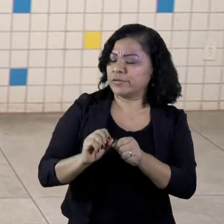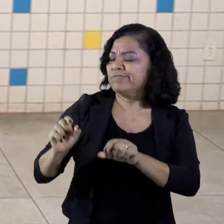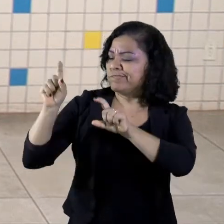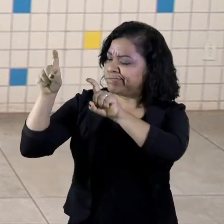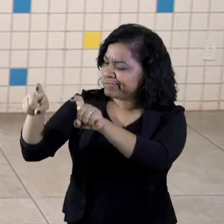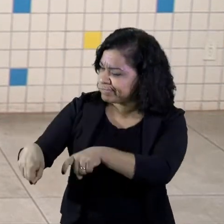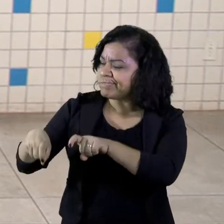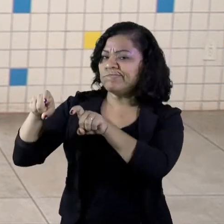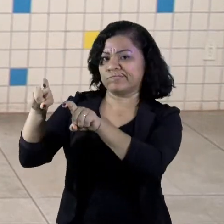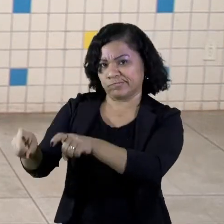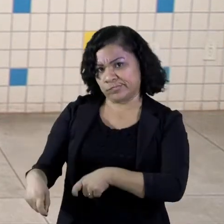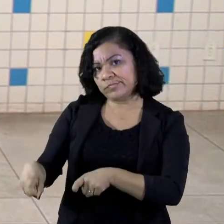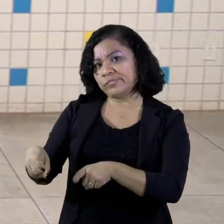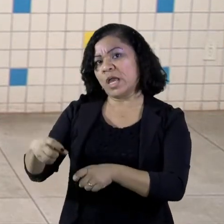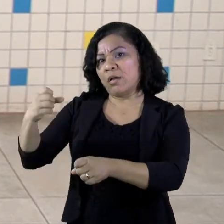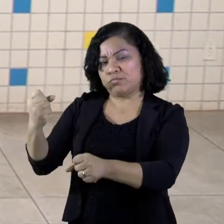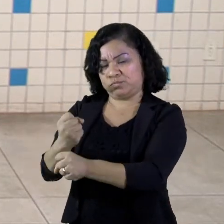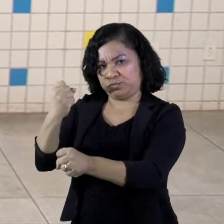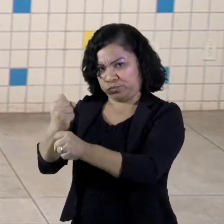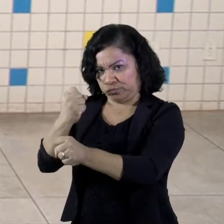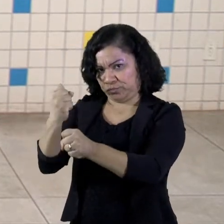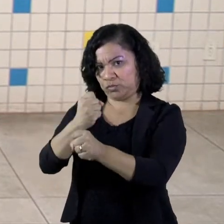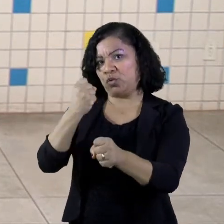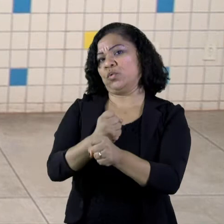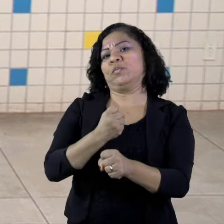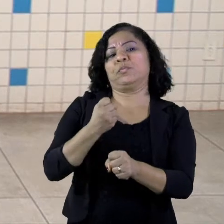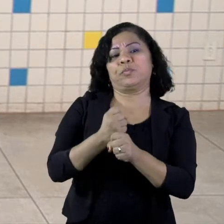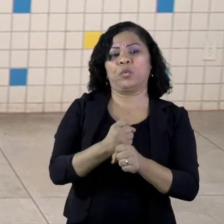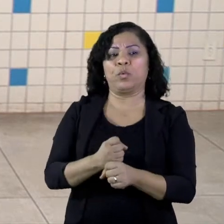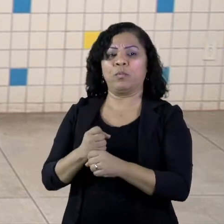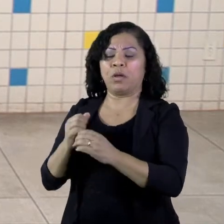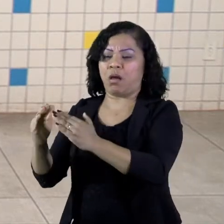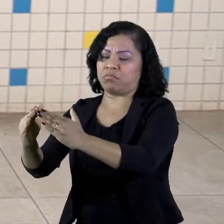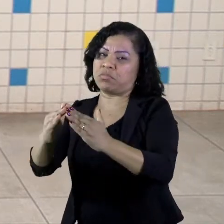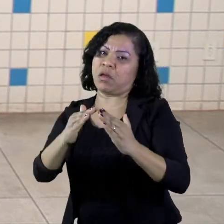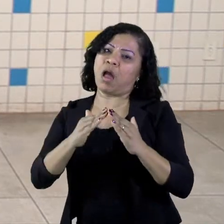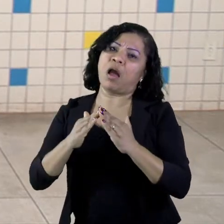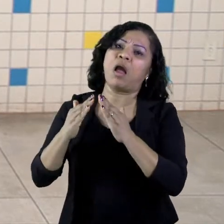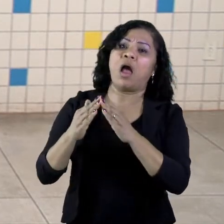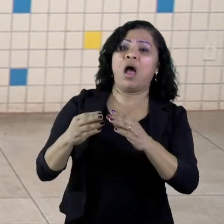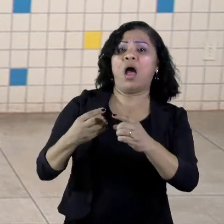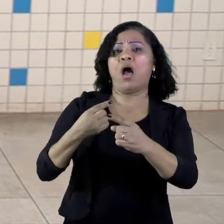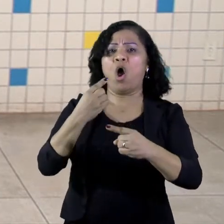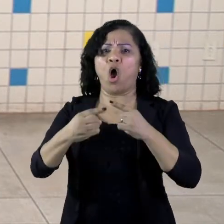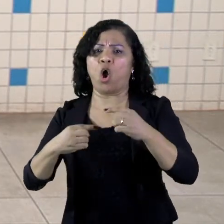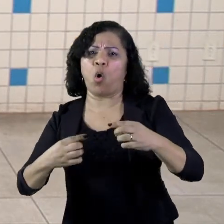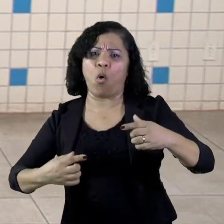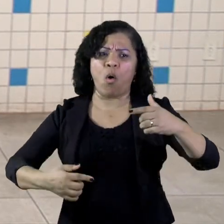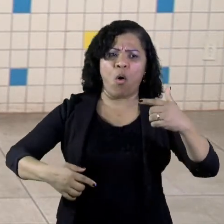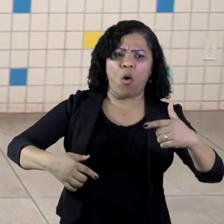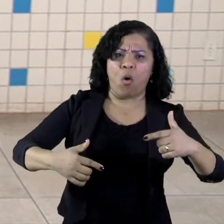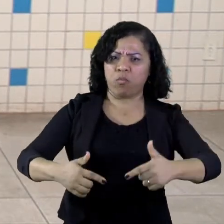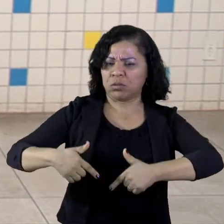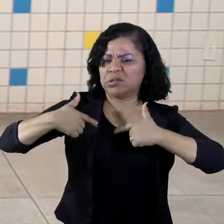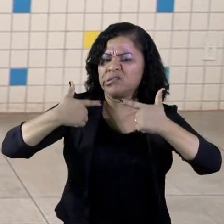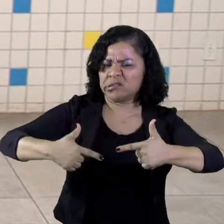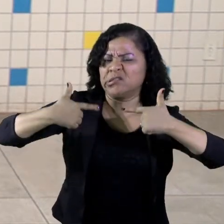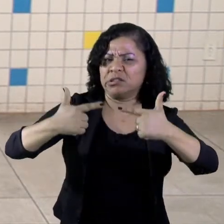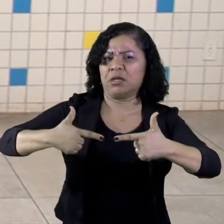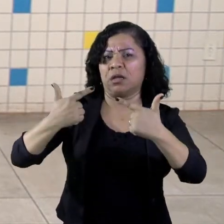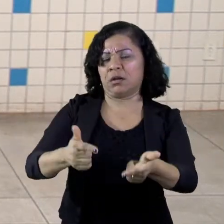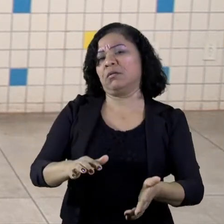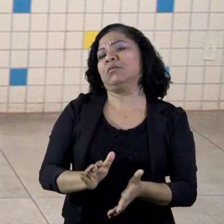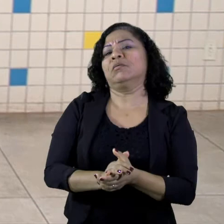agricultura, nas obras públicas, nas construções, como gladiadores, alguns como professores,